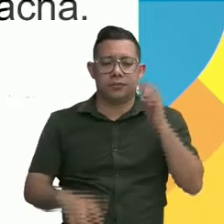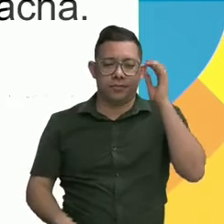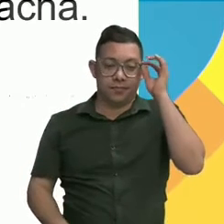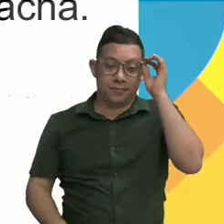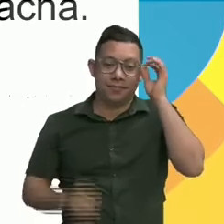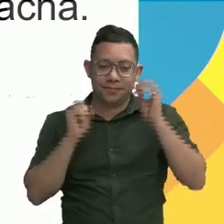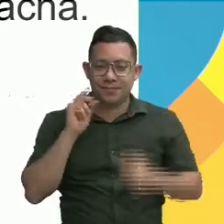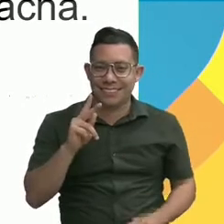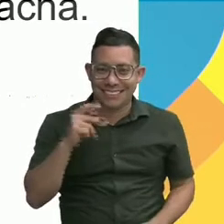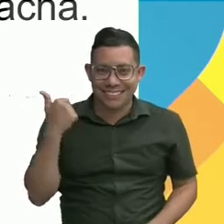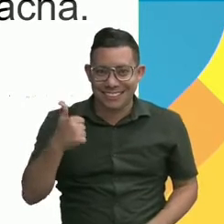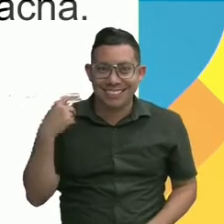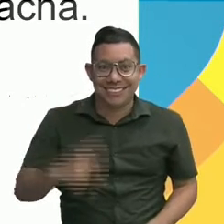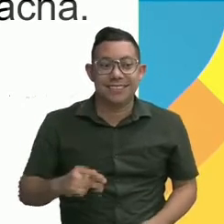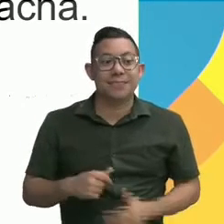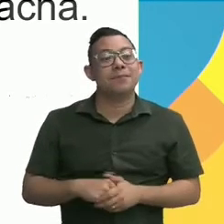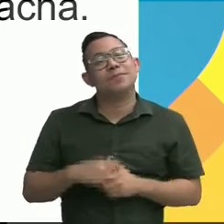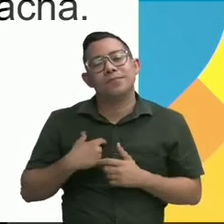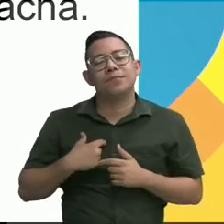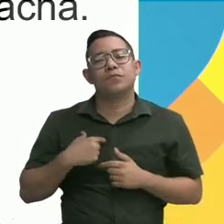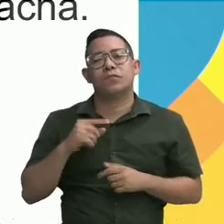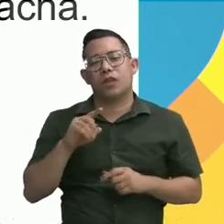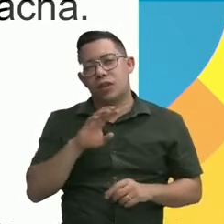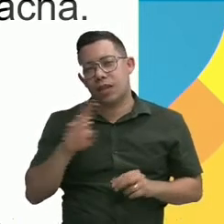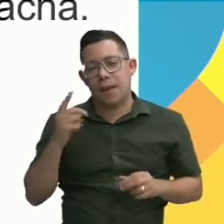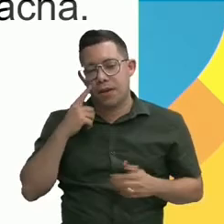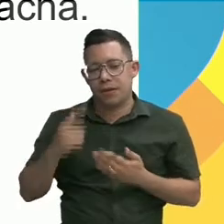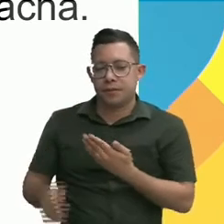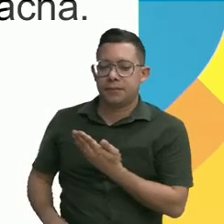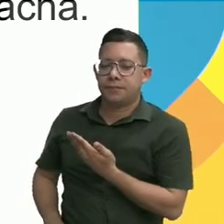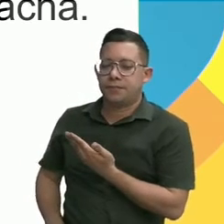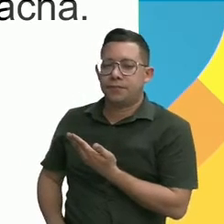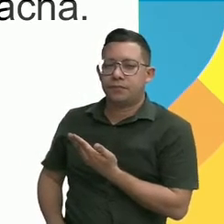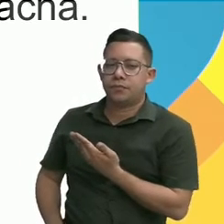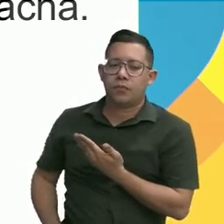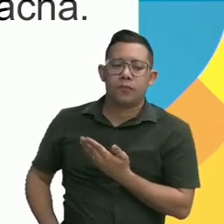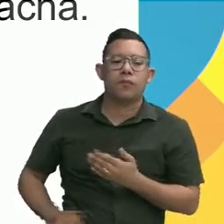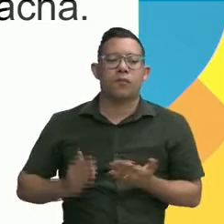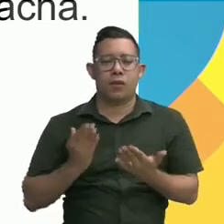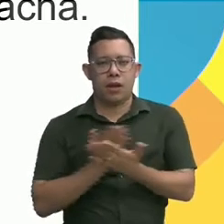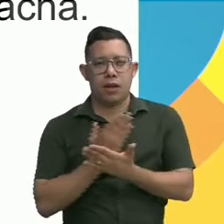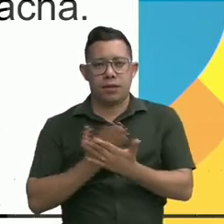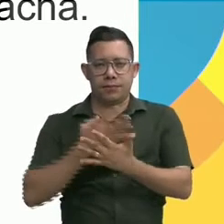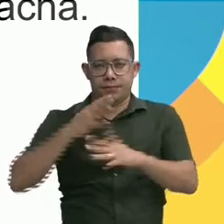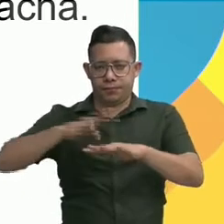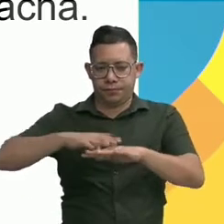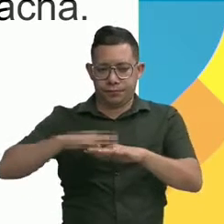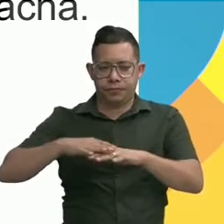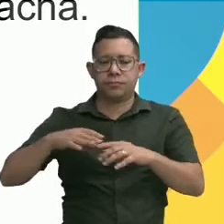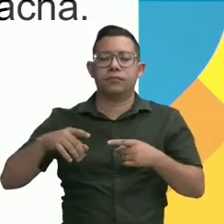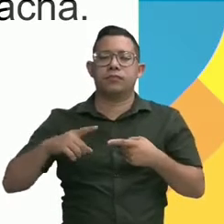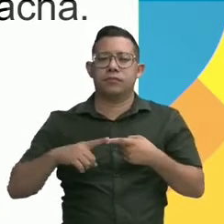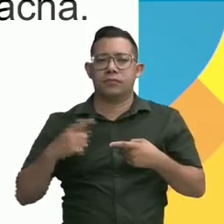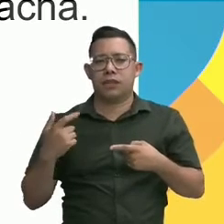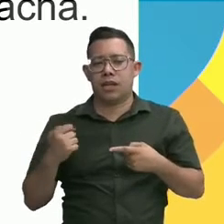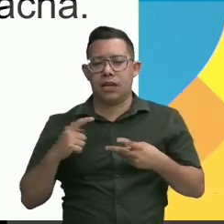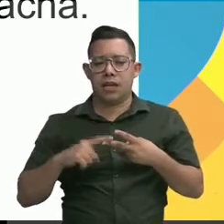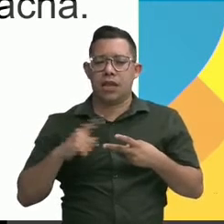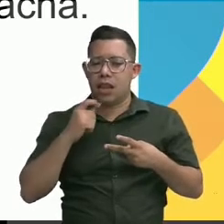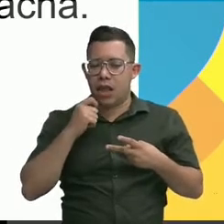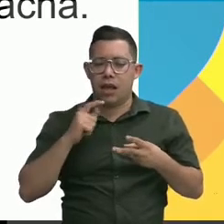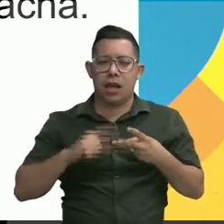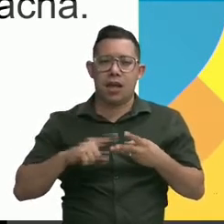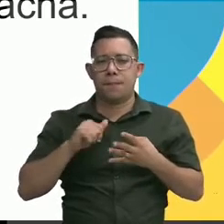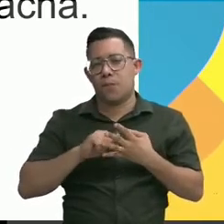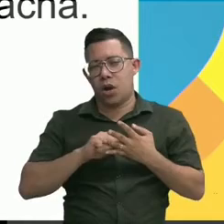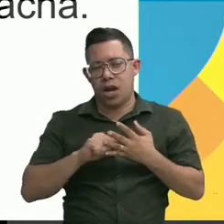Tá certo então conteúdo a equação do segundo grau e os materiais necessários serão caderno de matemática caneta